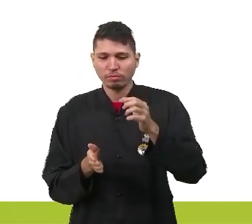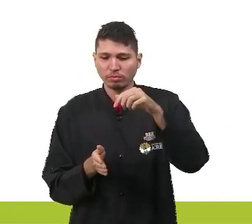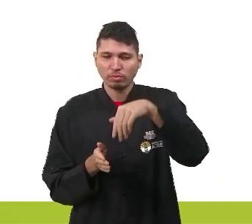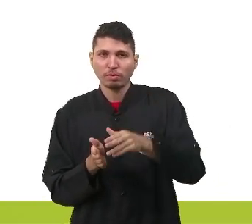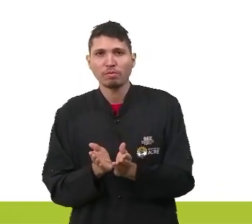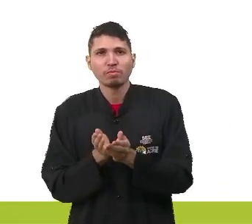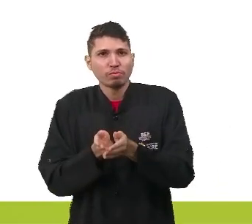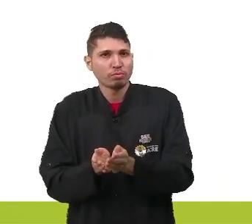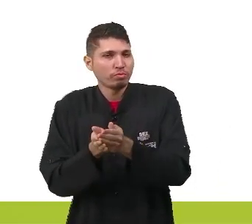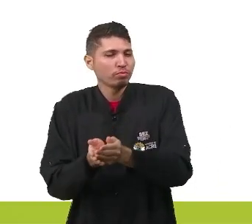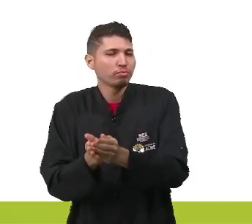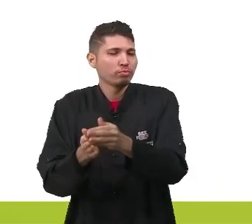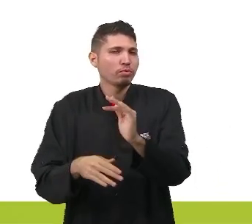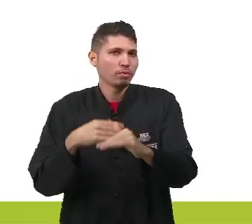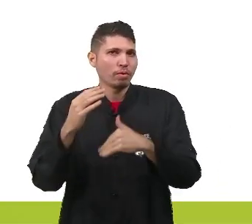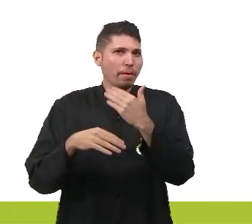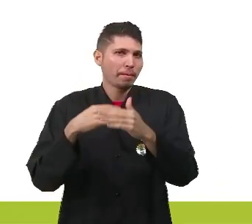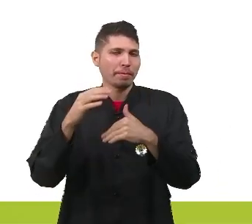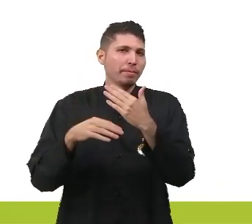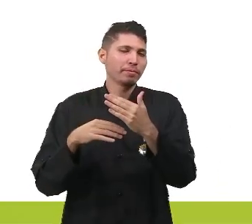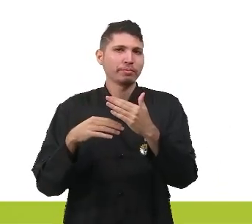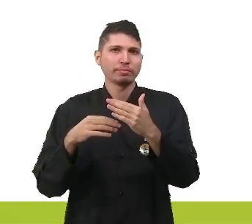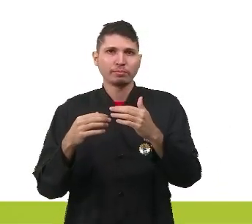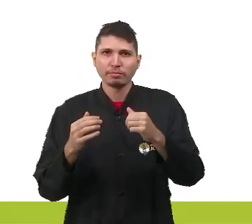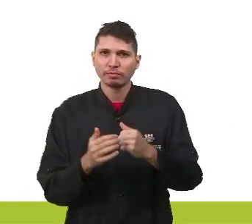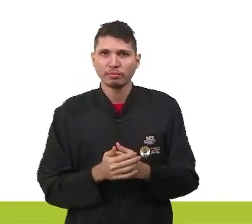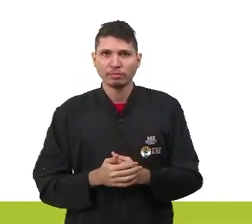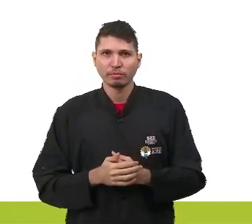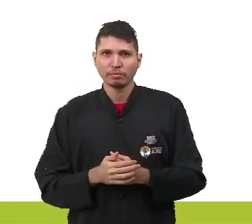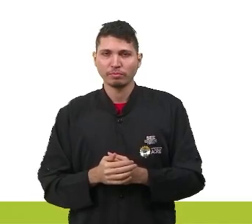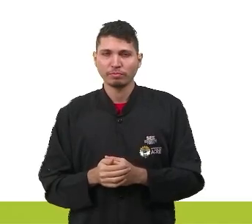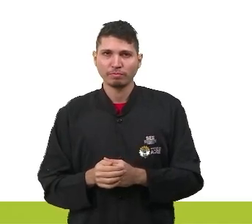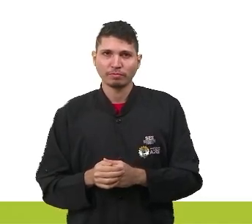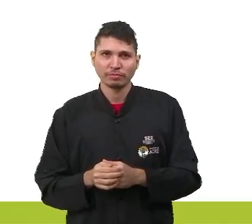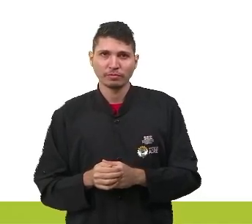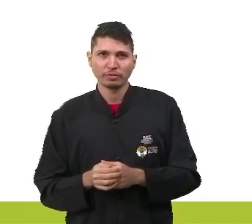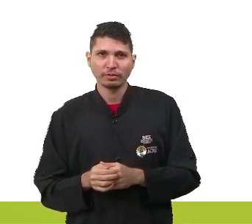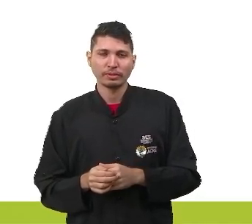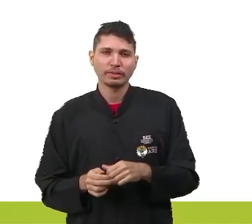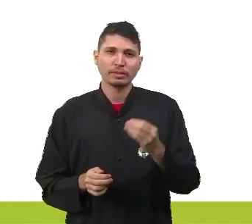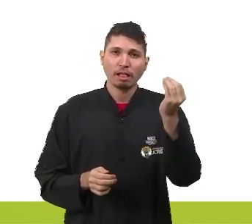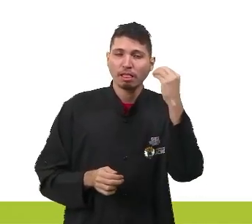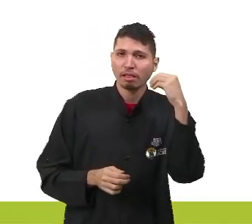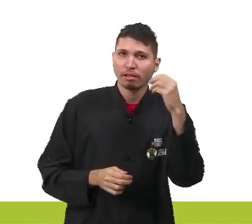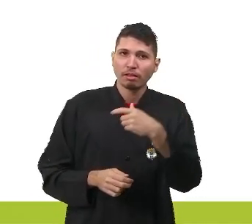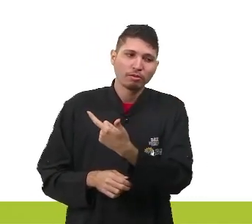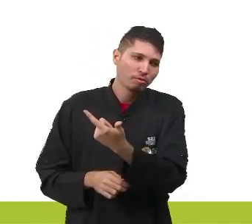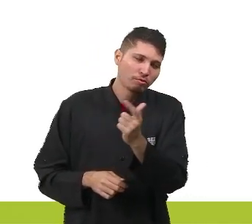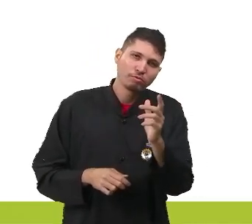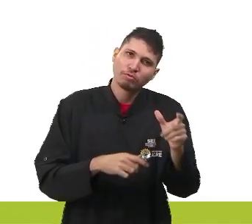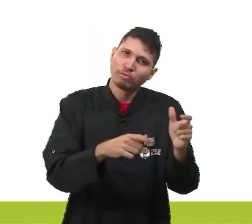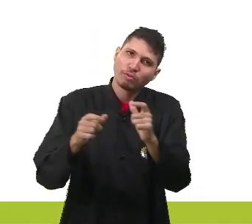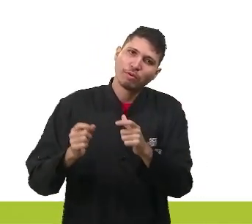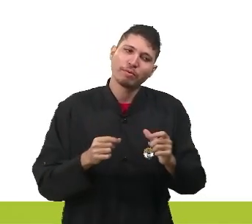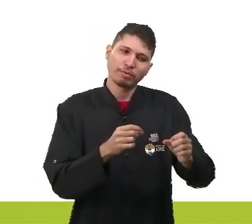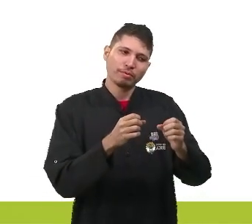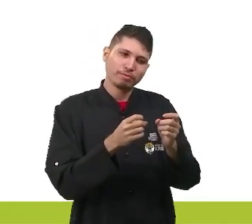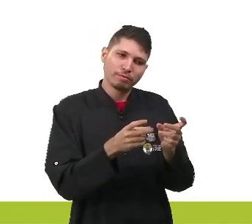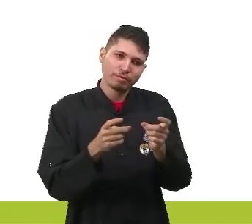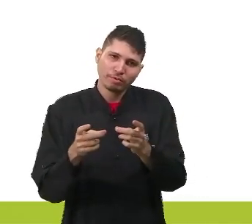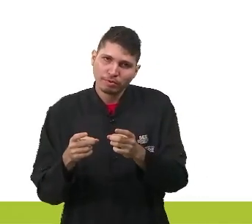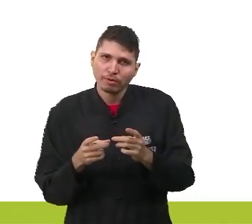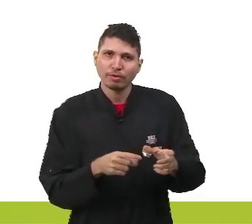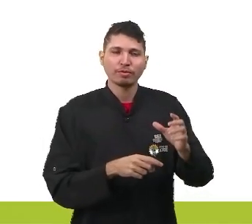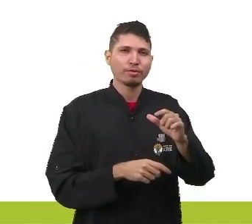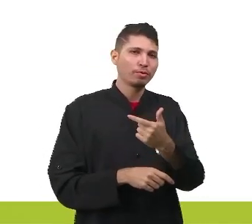desenvolver os navios, as caravelas e foram buscar fazer comércio em outras regiões. Aí, nesse sentido, alguns países foram chegando em